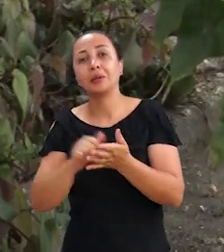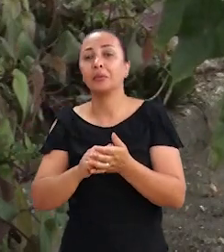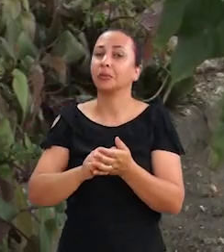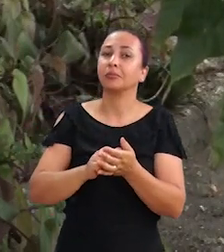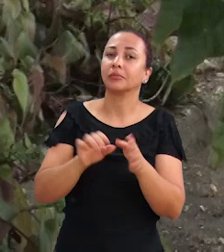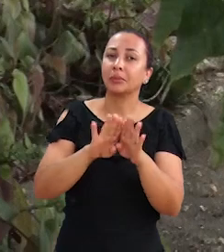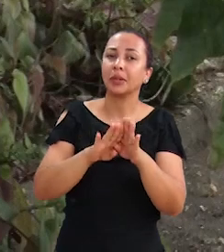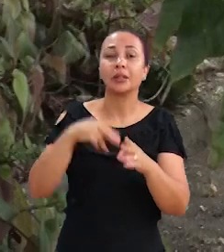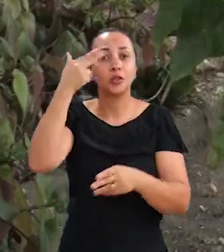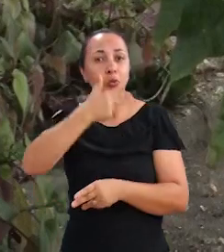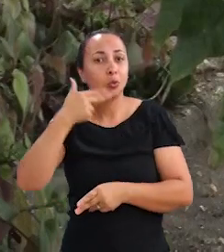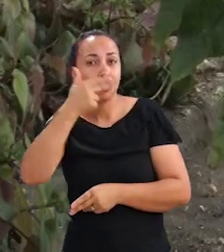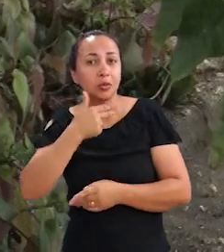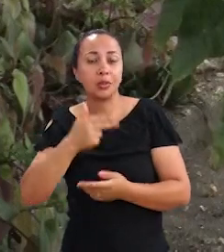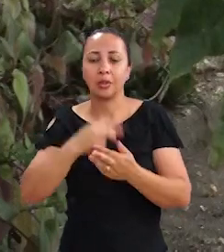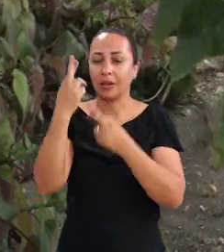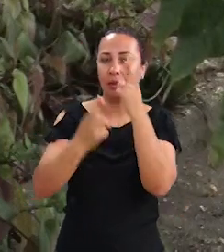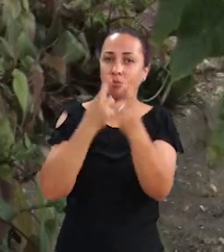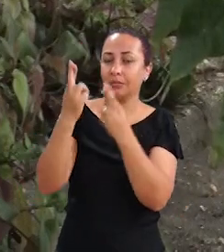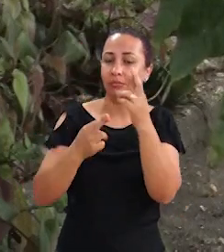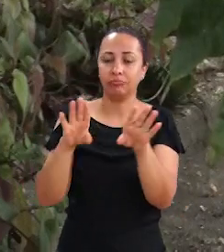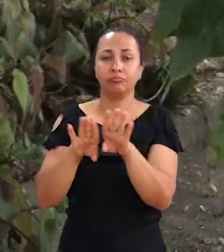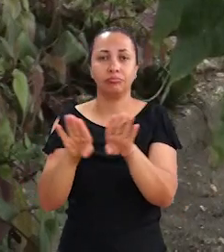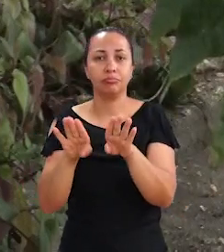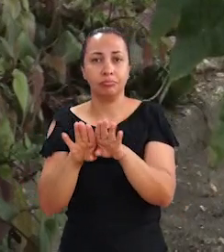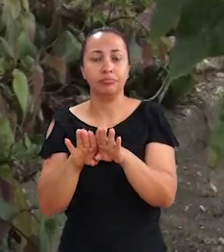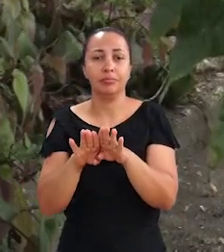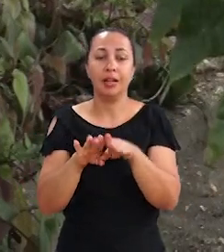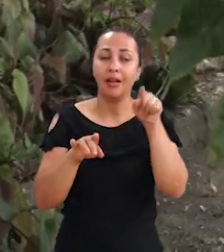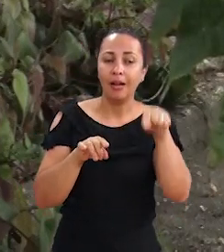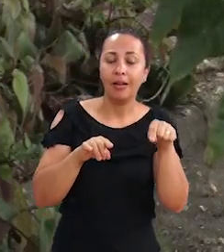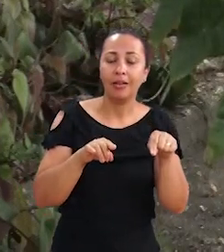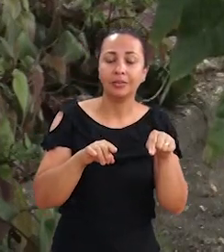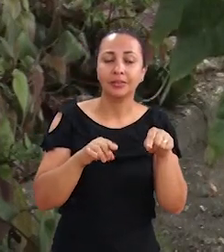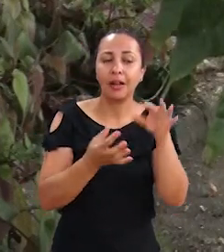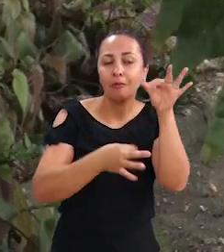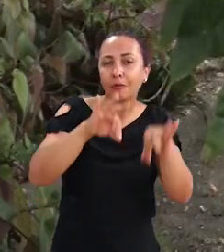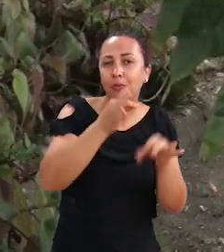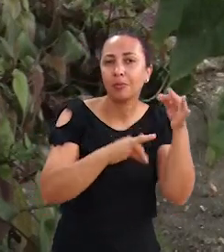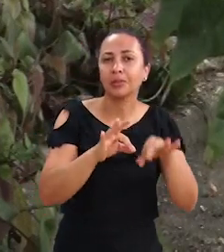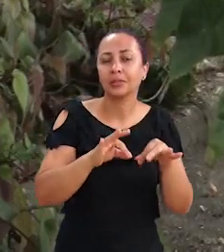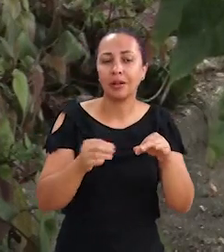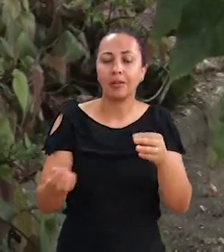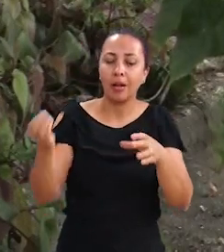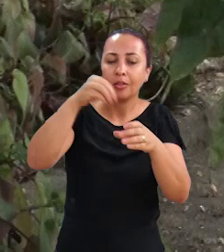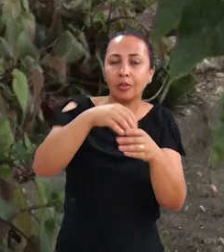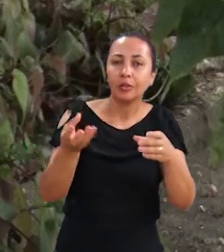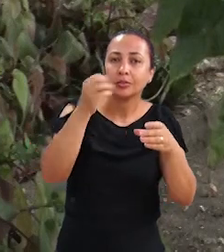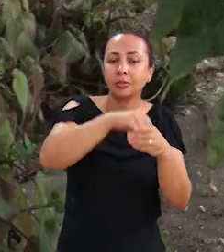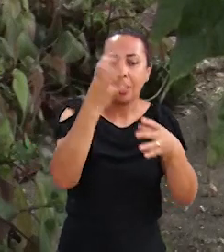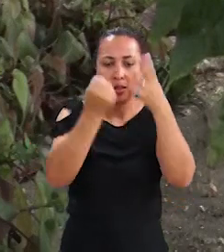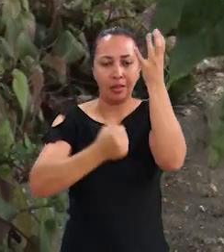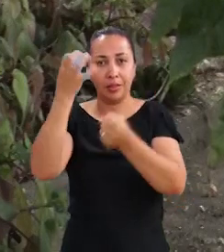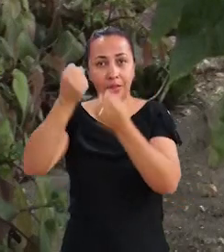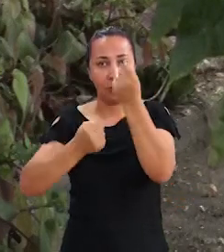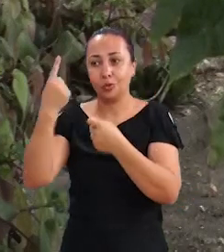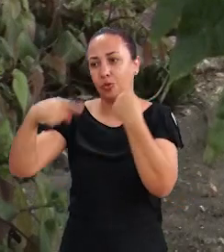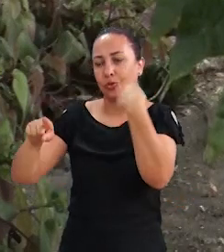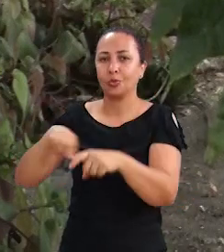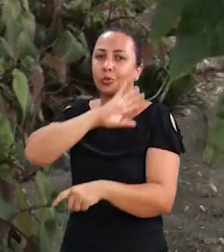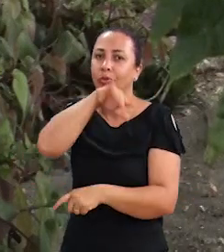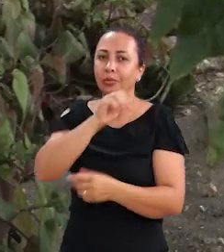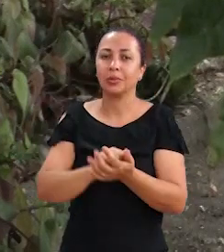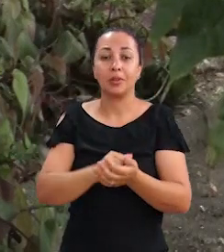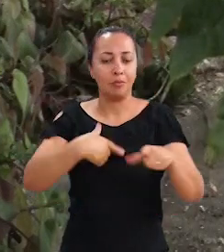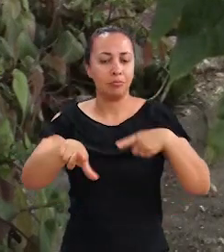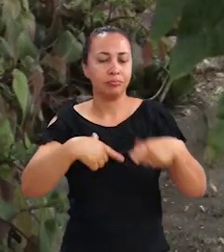avaliar tanto a aceitação sensorial como os aspectos físico-químicos e nutricionais relacionado